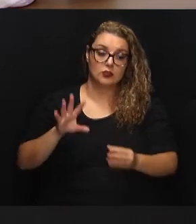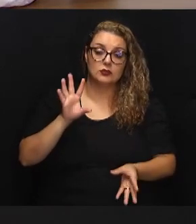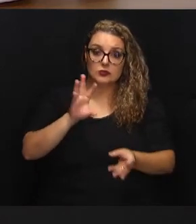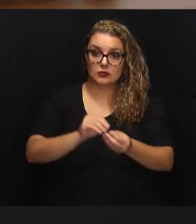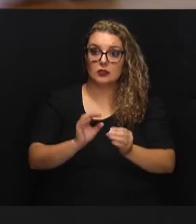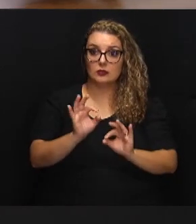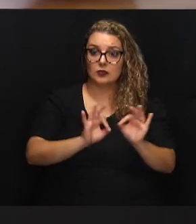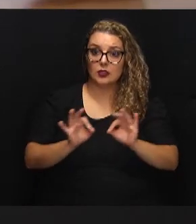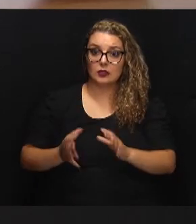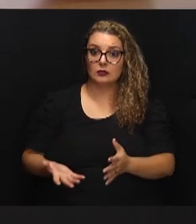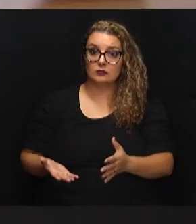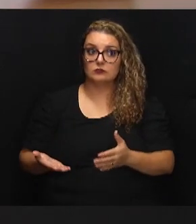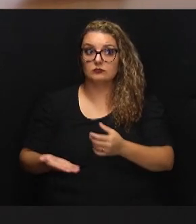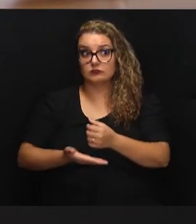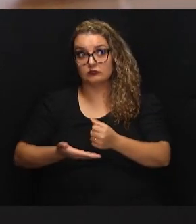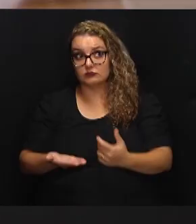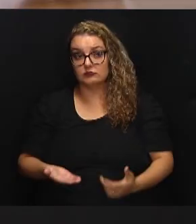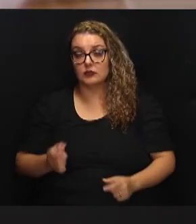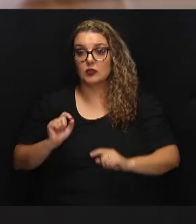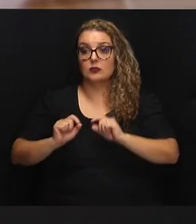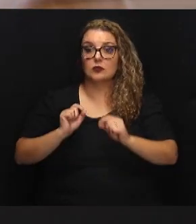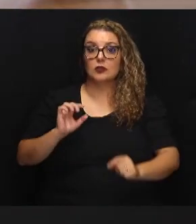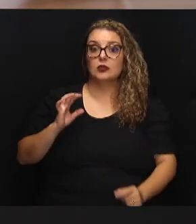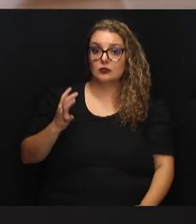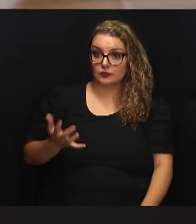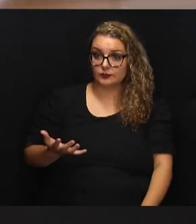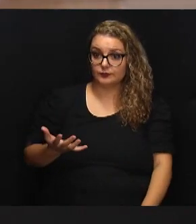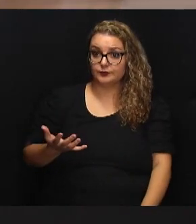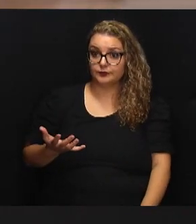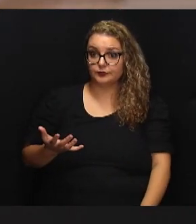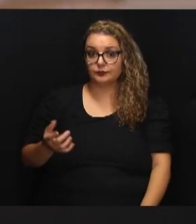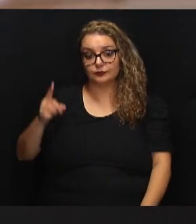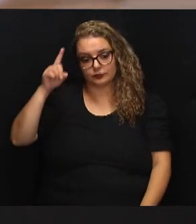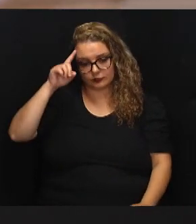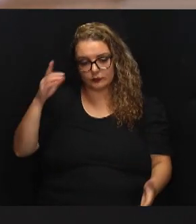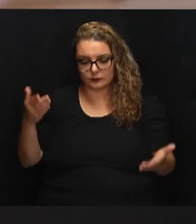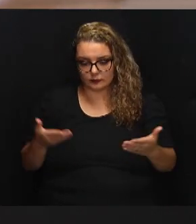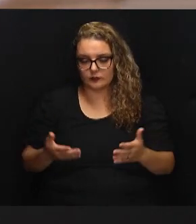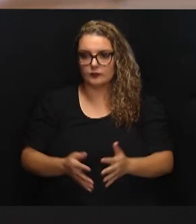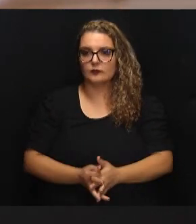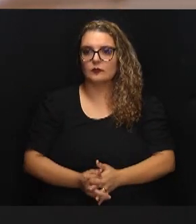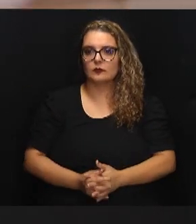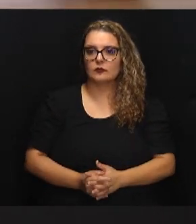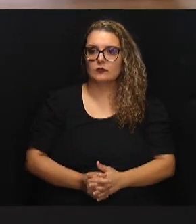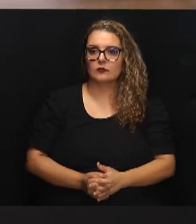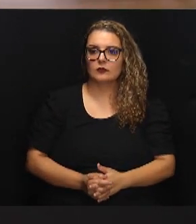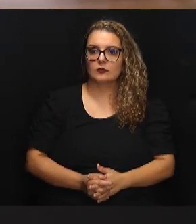planejamento. E basicamente se resume, né, nos dias atuais,